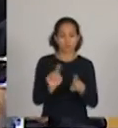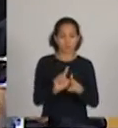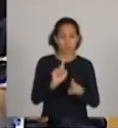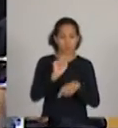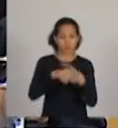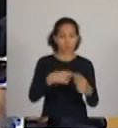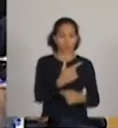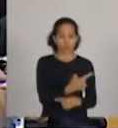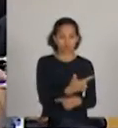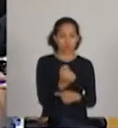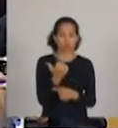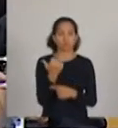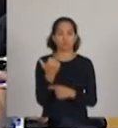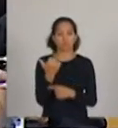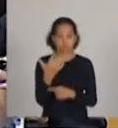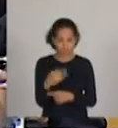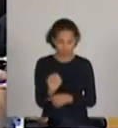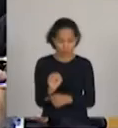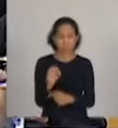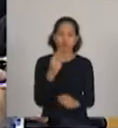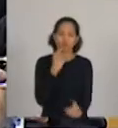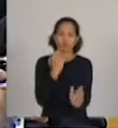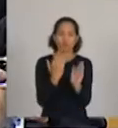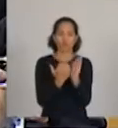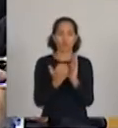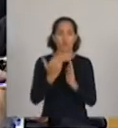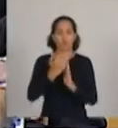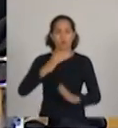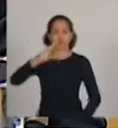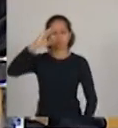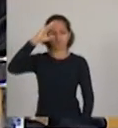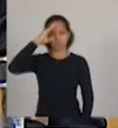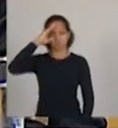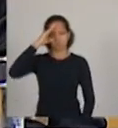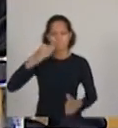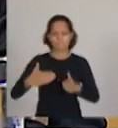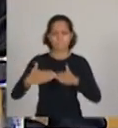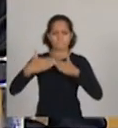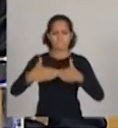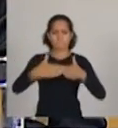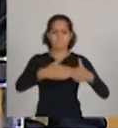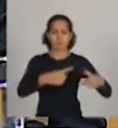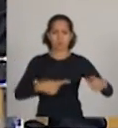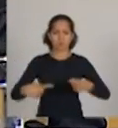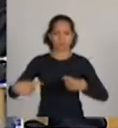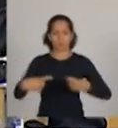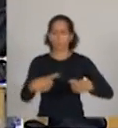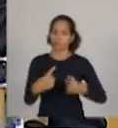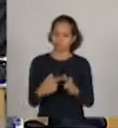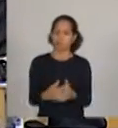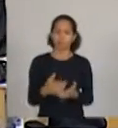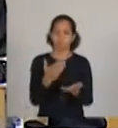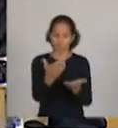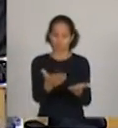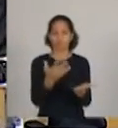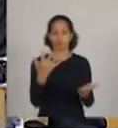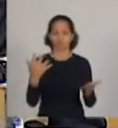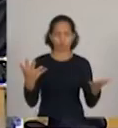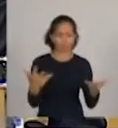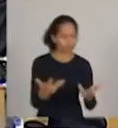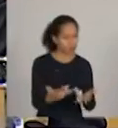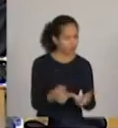2018, chegando a capitão de mar e guerra. Como pontos relevantes na carreira deste ilustre homem,